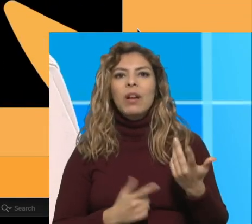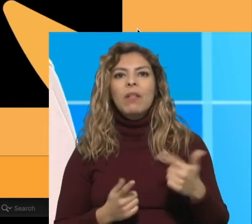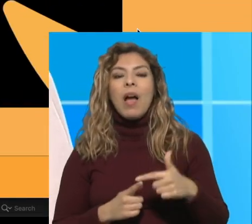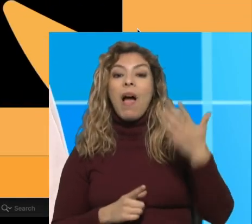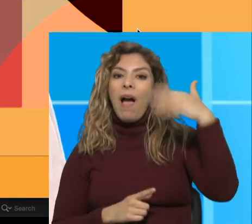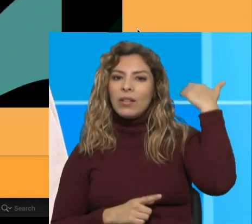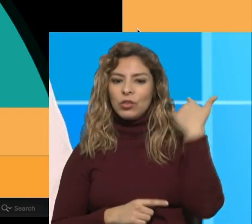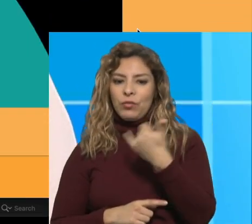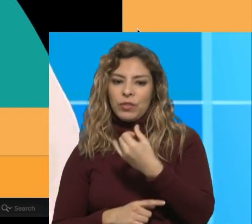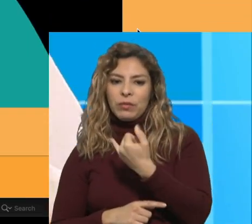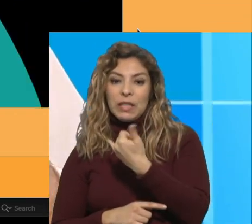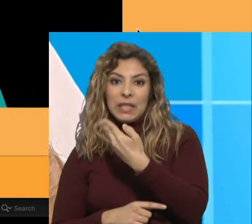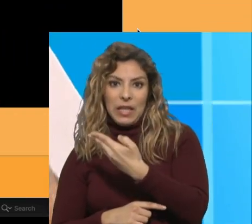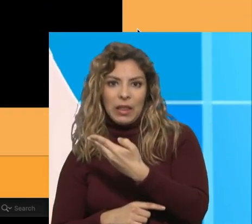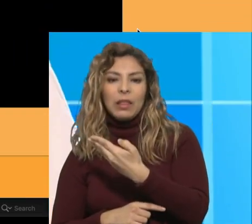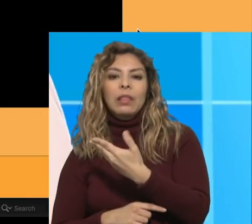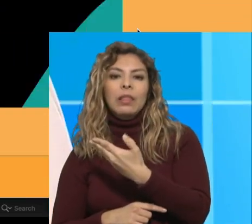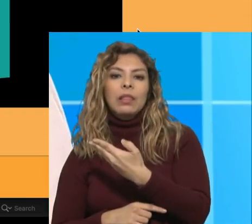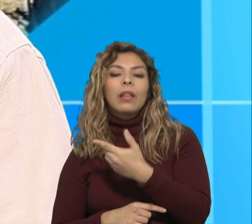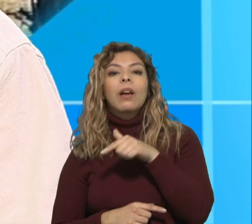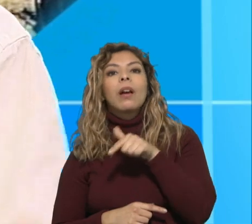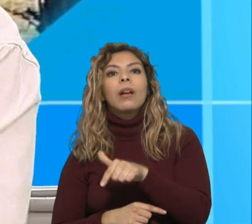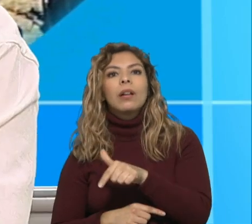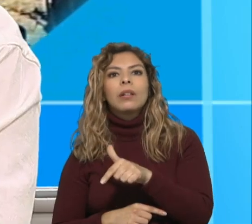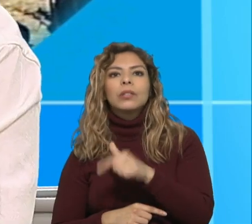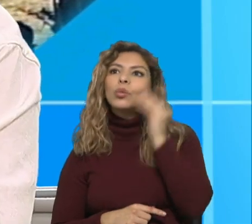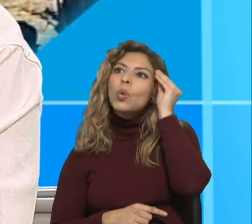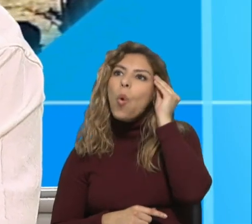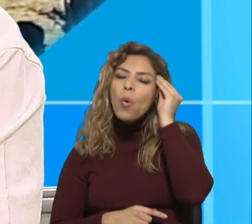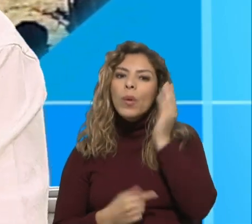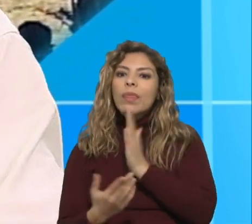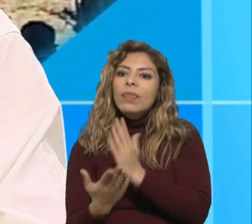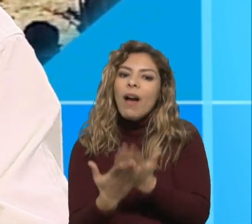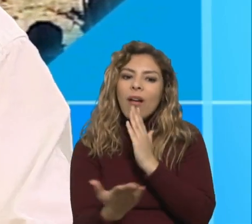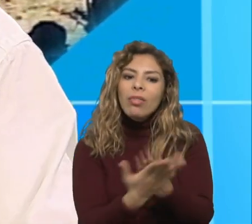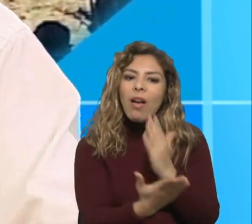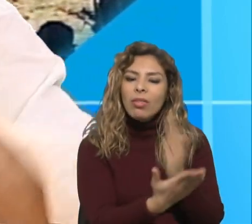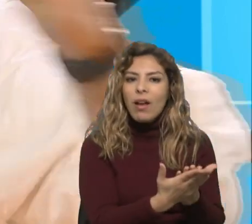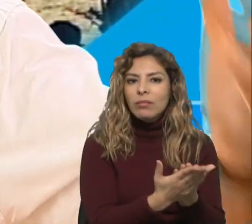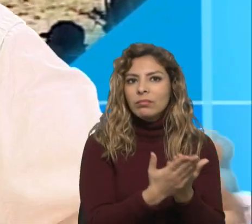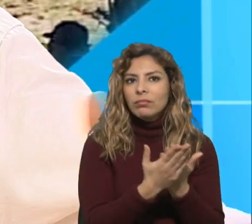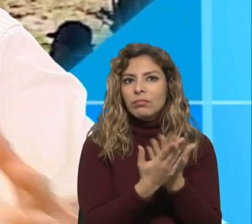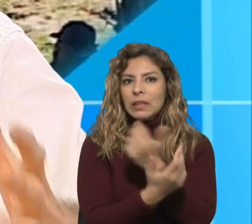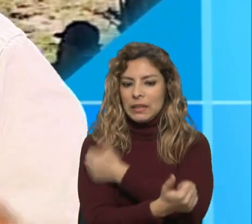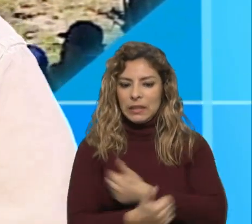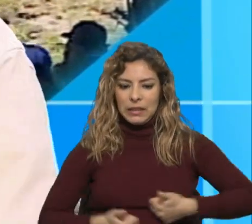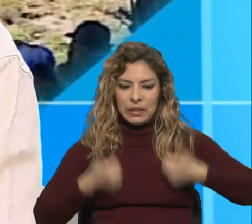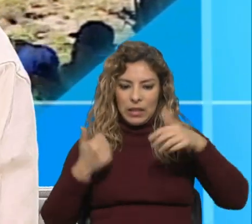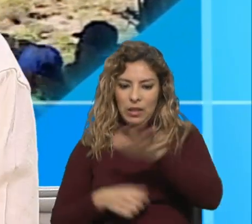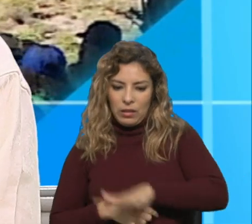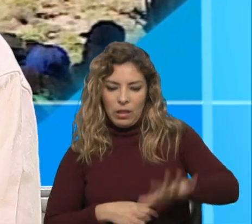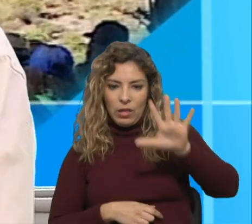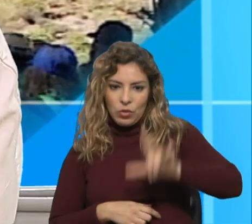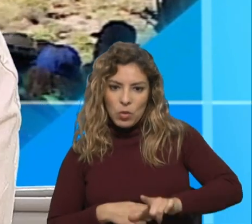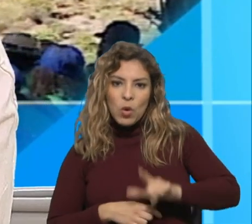começámos, em 2017, e quando apareceu este sonho de oferecer, em primeiro lugar, à cidade de Lisboa e depois ao país, à sociedade